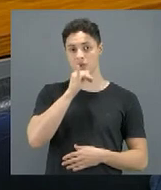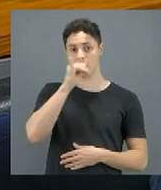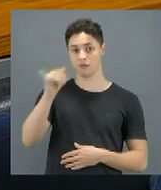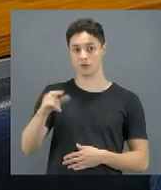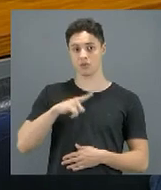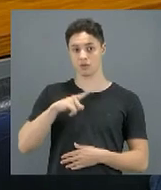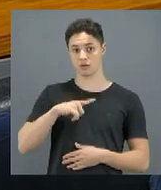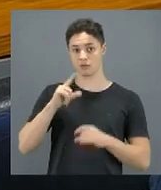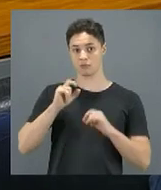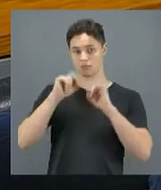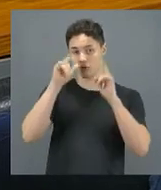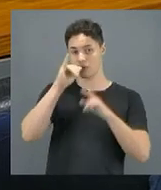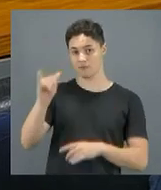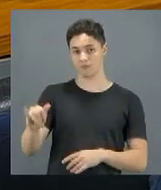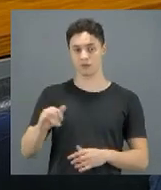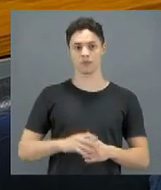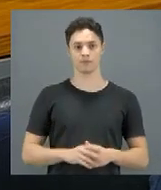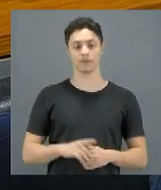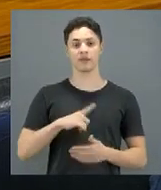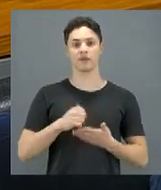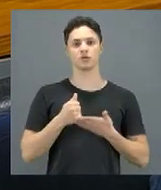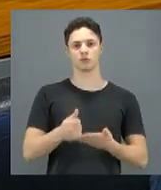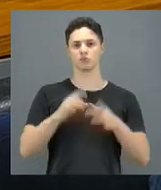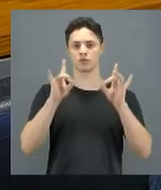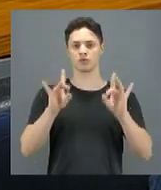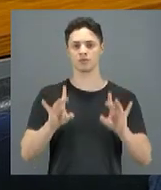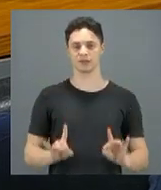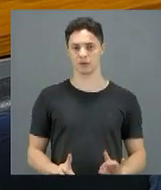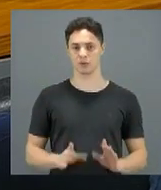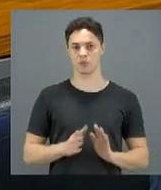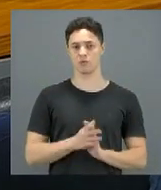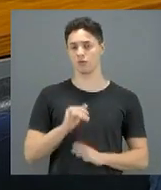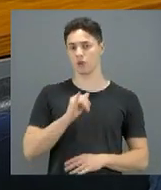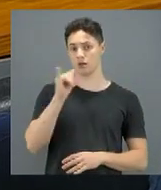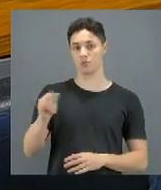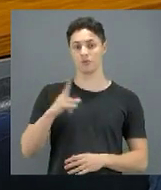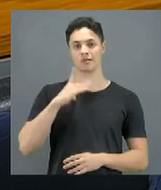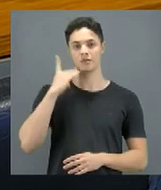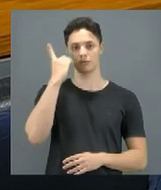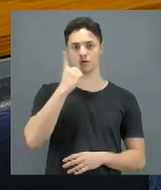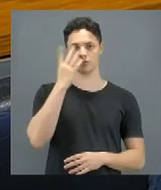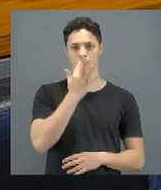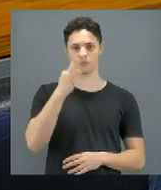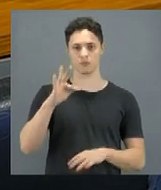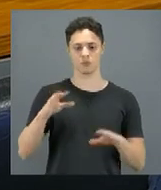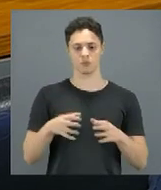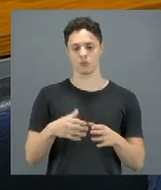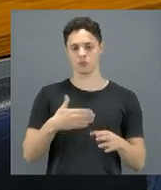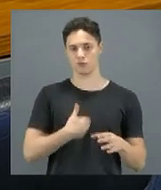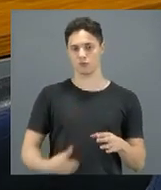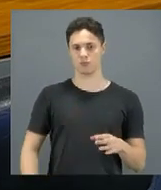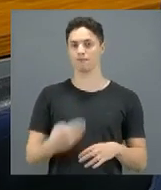alertado por um assessor especial de sua equipe de que um deputado federal da base governista